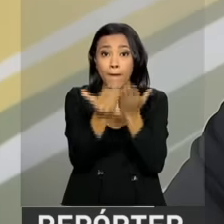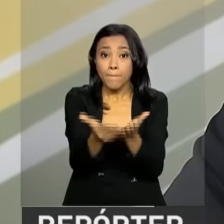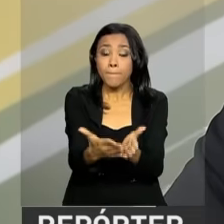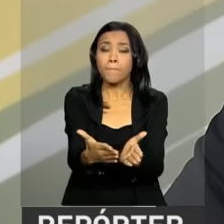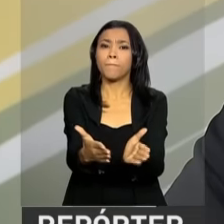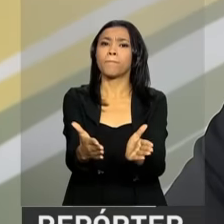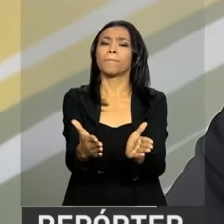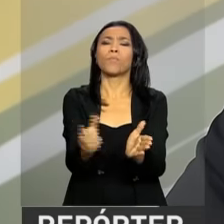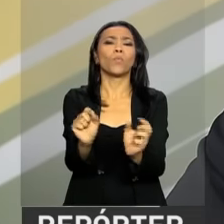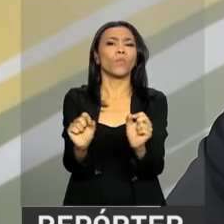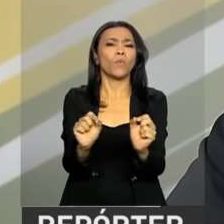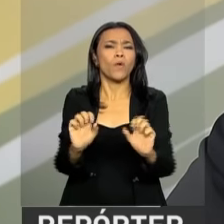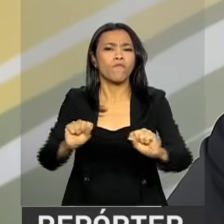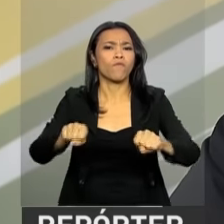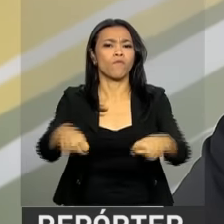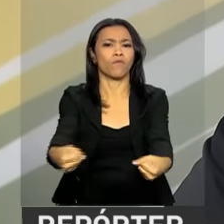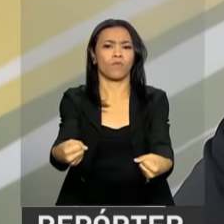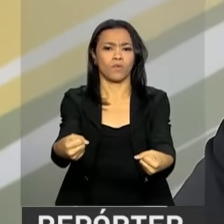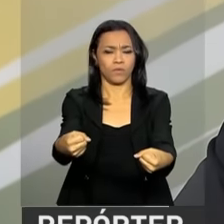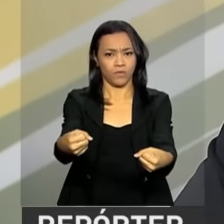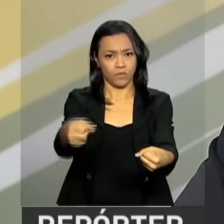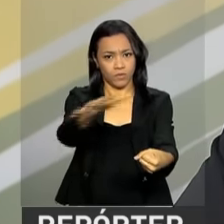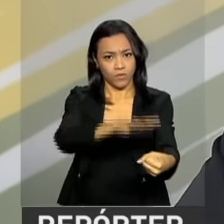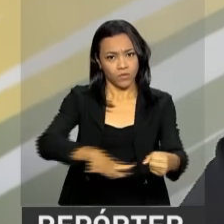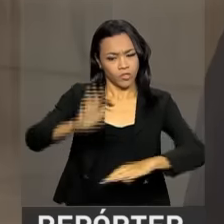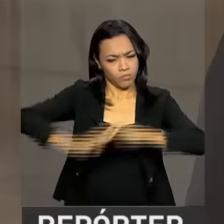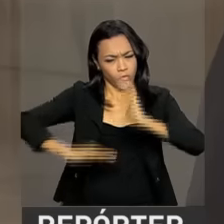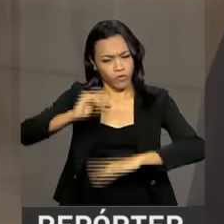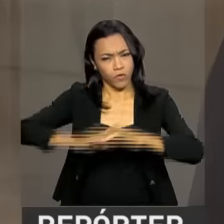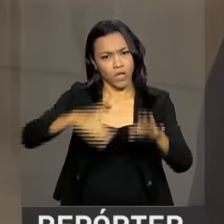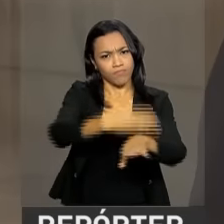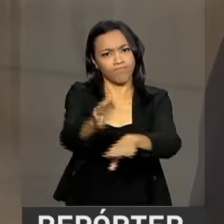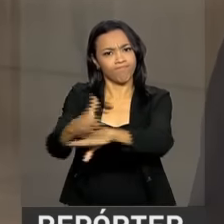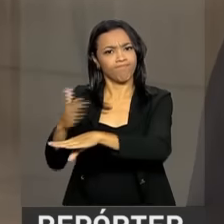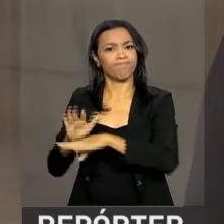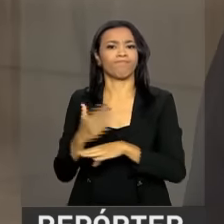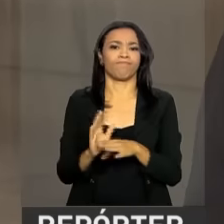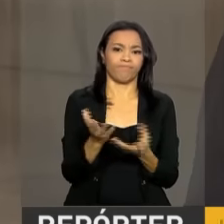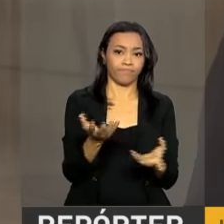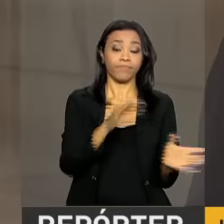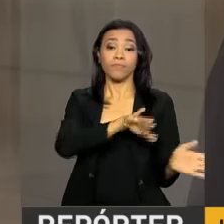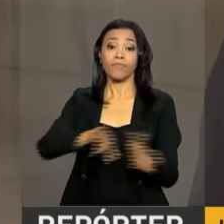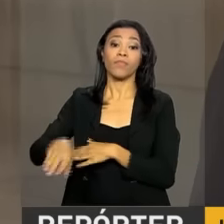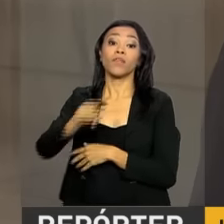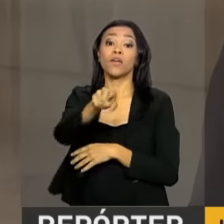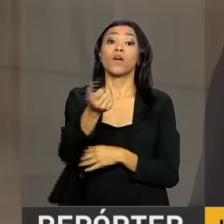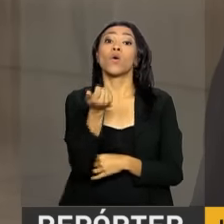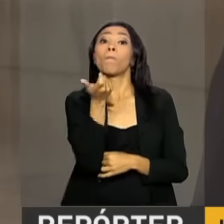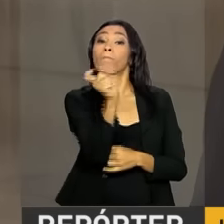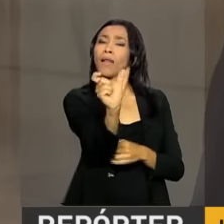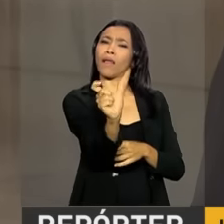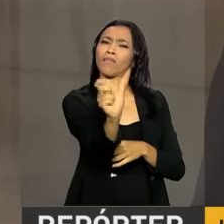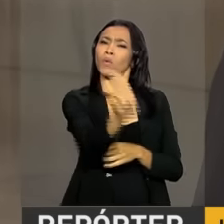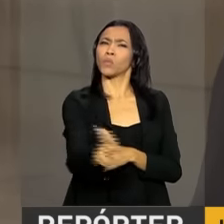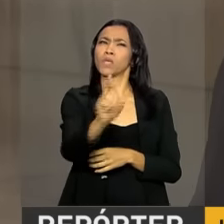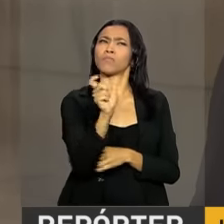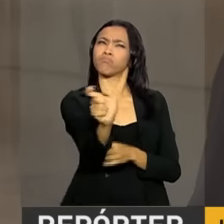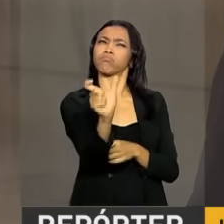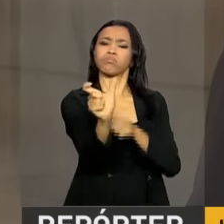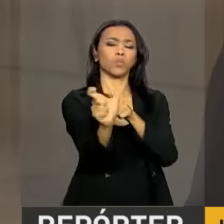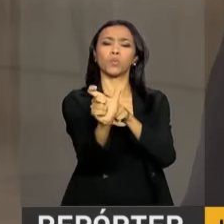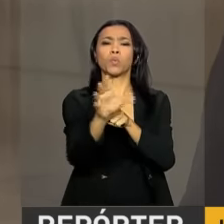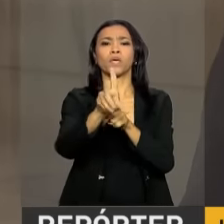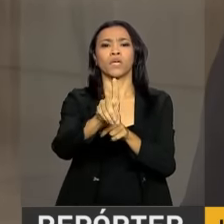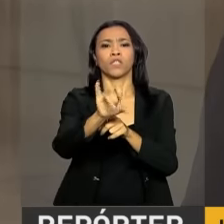uma um reforço da profissionalização uma das palavras mais usadas por Michel Temer em seus discursos tem sido o